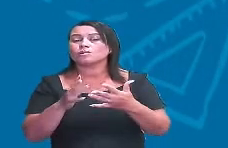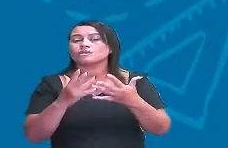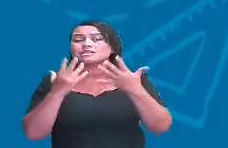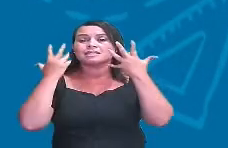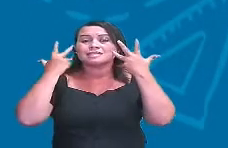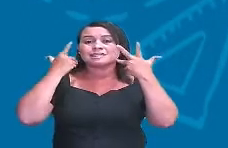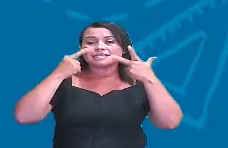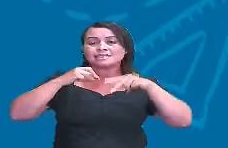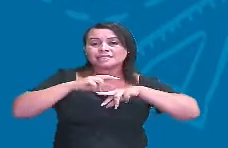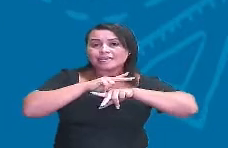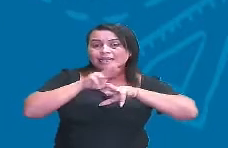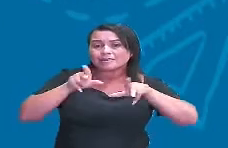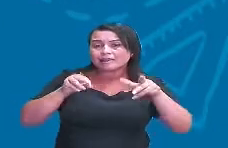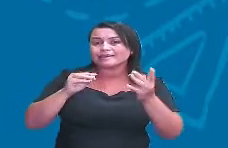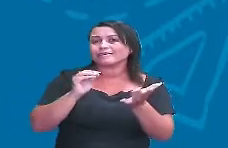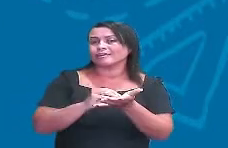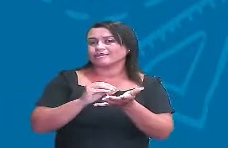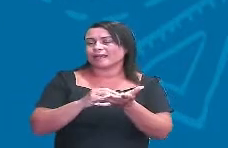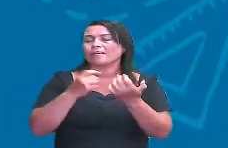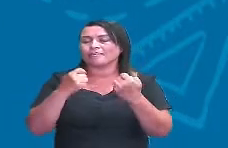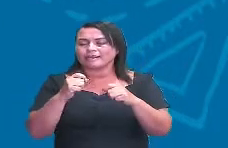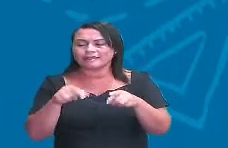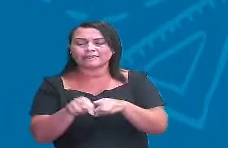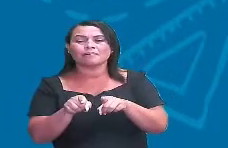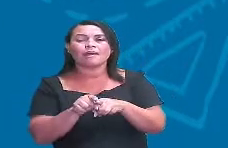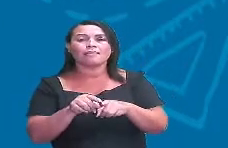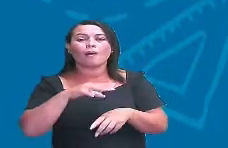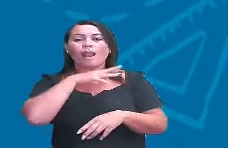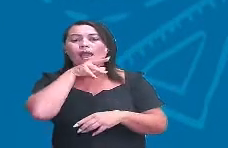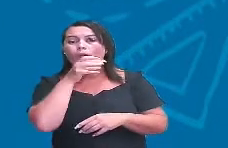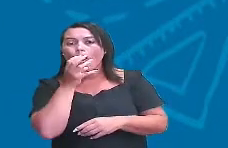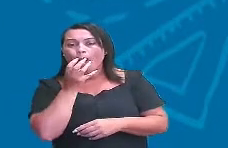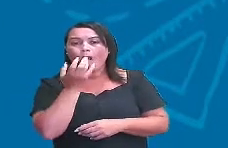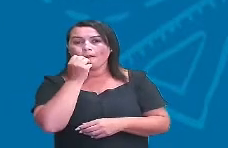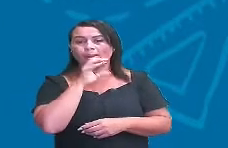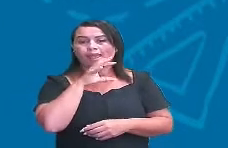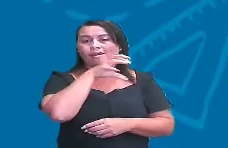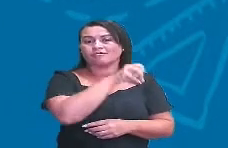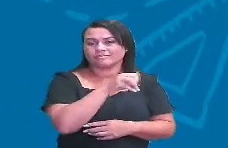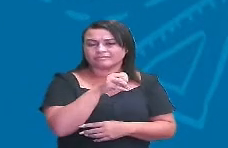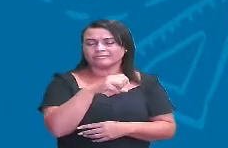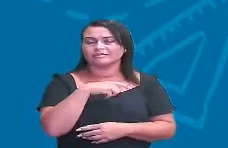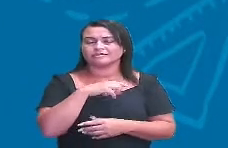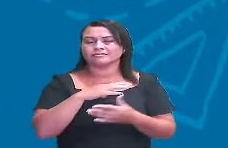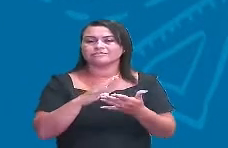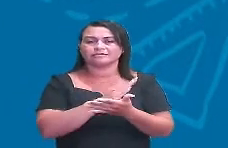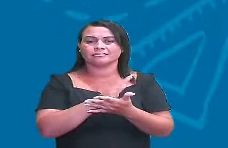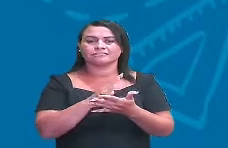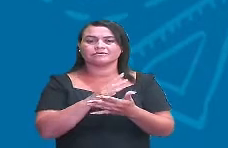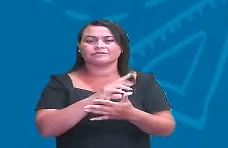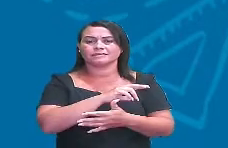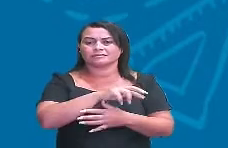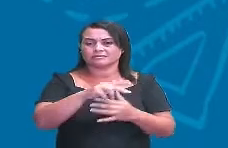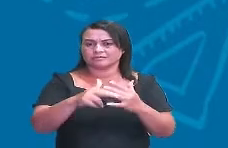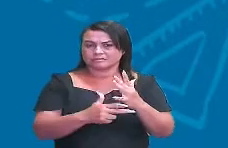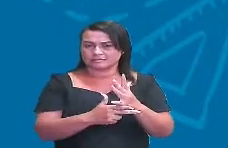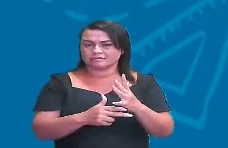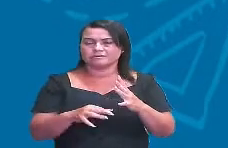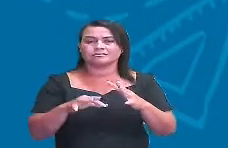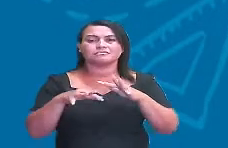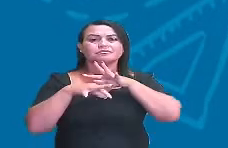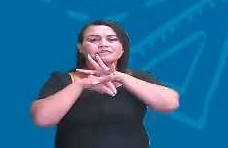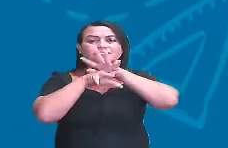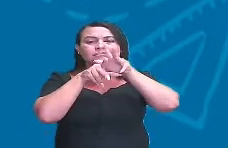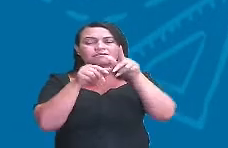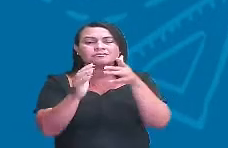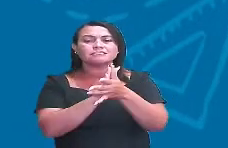animais as quais o leão se alimenta, tá certo? Portanto, existem algumas espécies de animais que gostam de se alimentar de